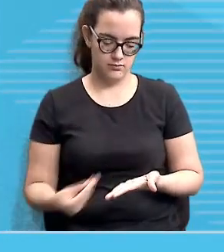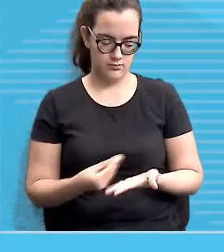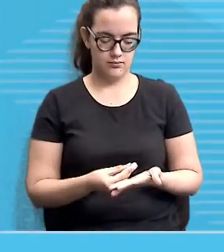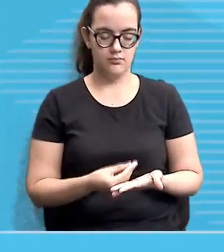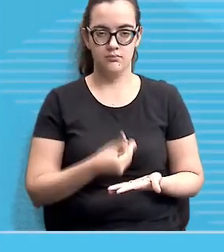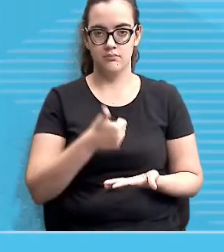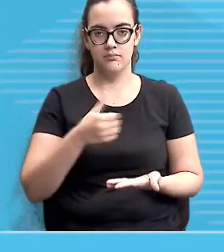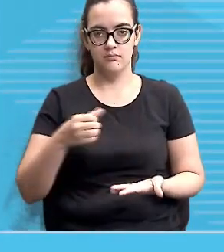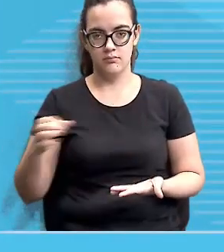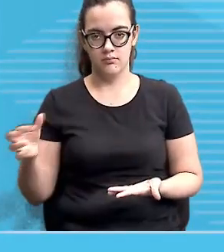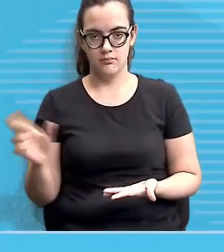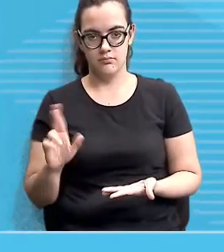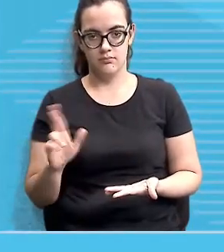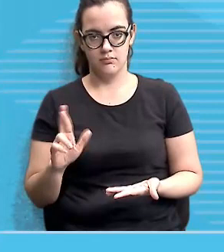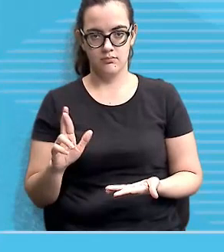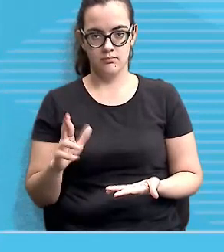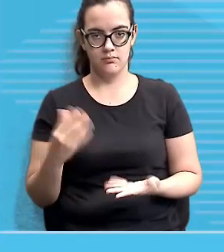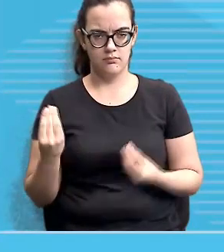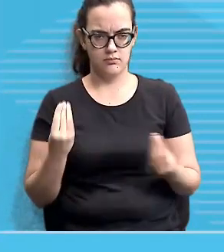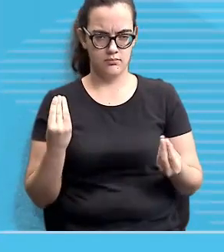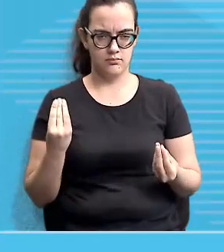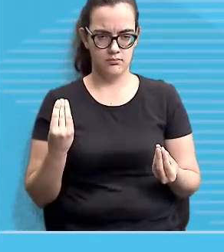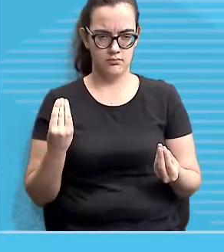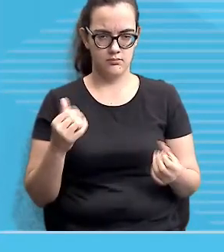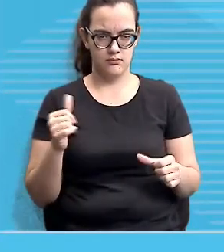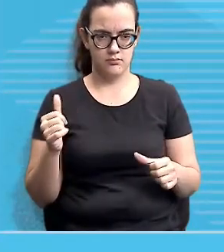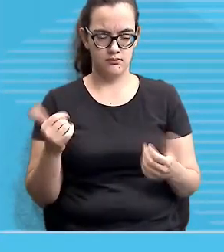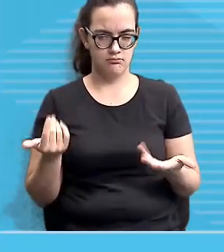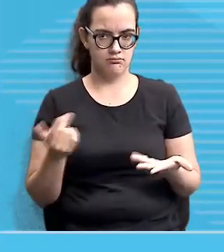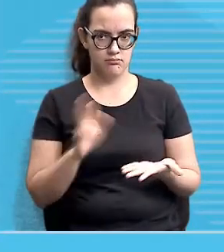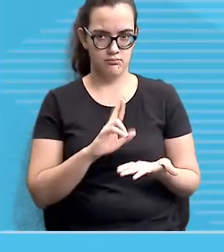então com a temperatura do mesmo jeito